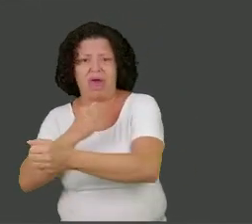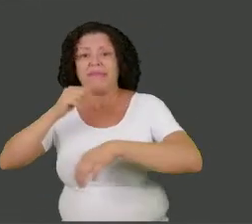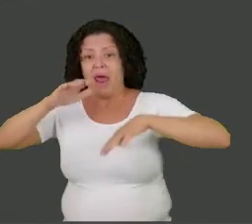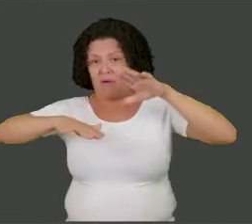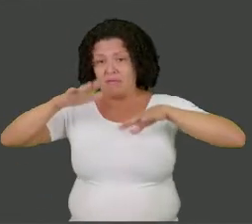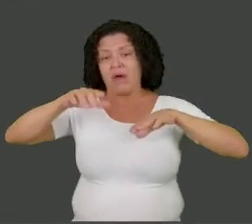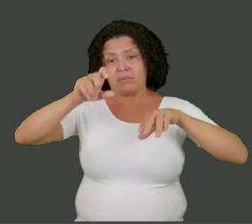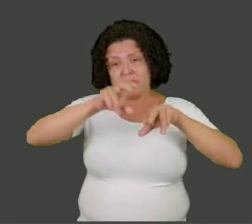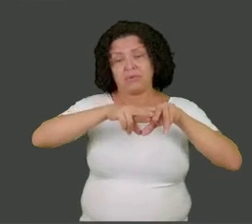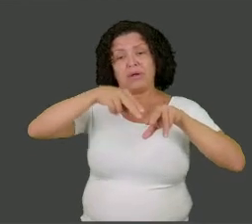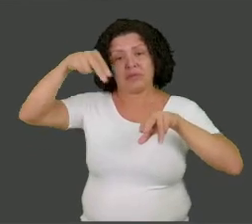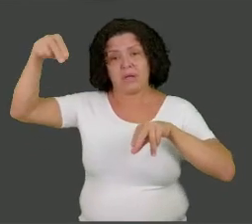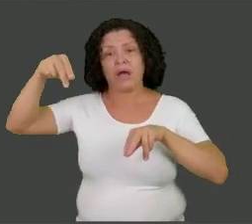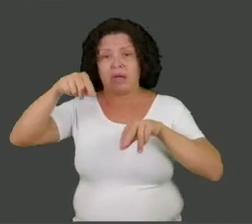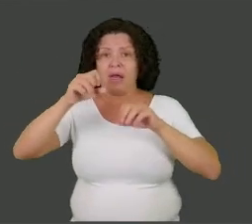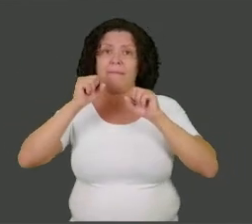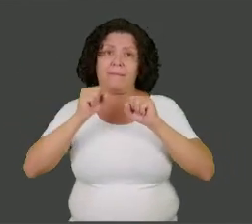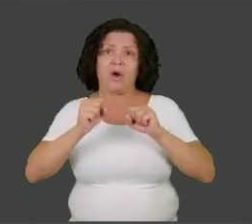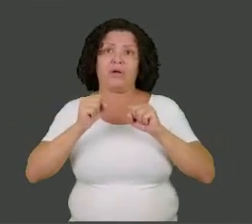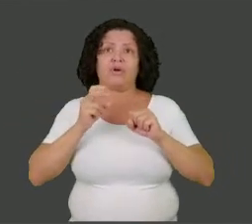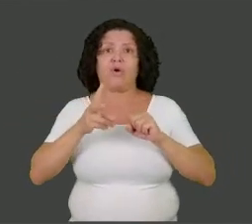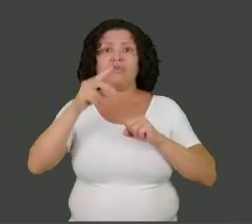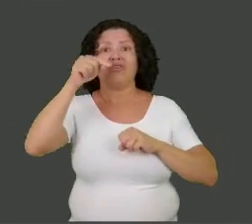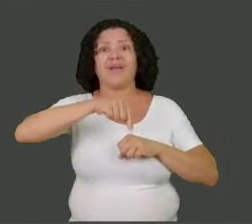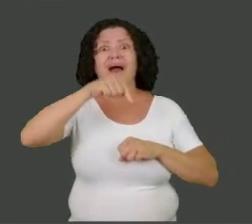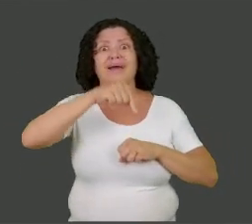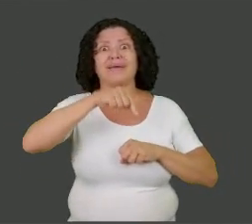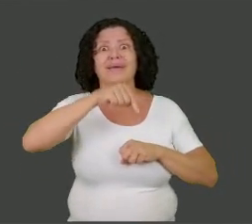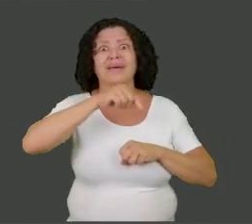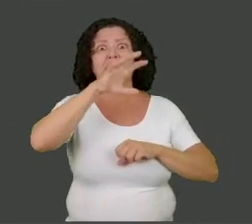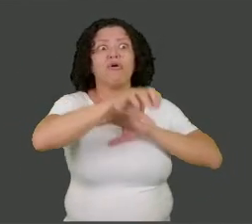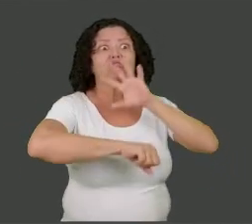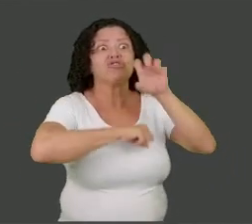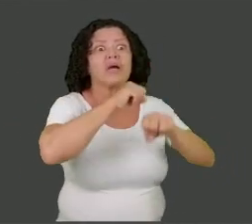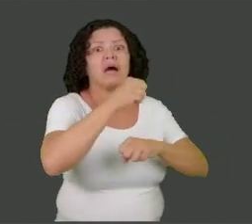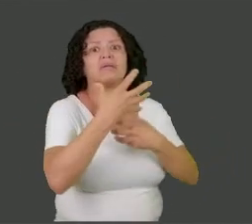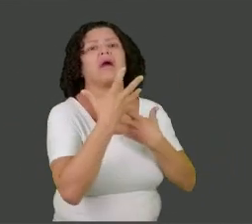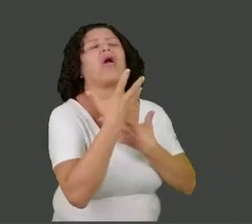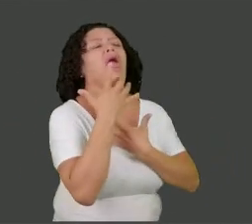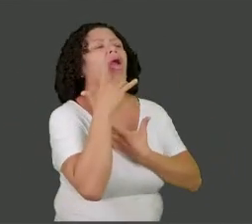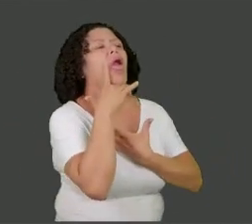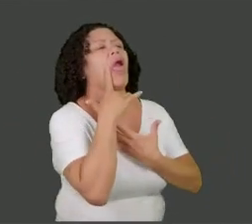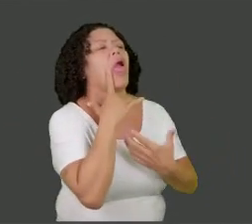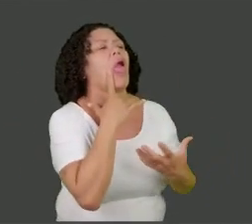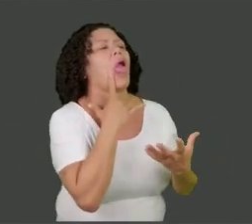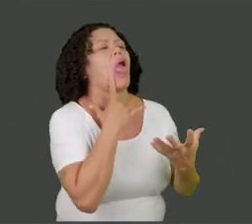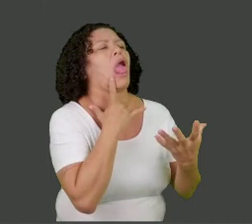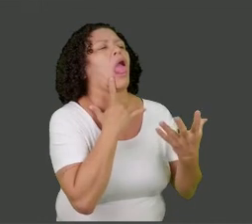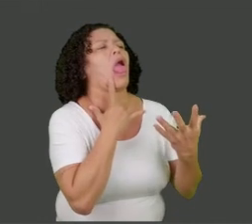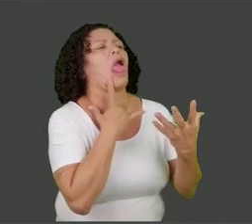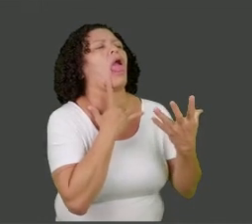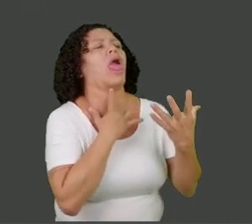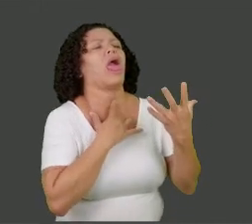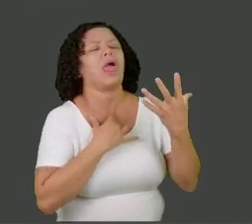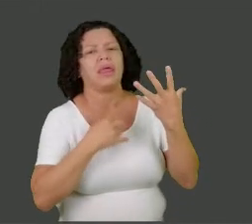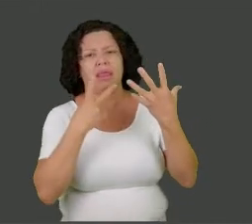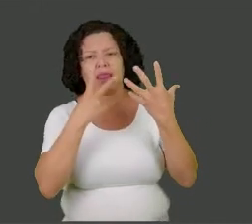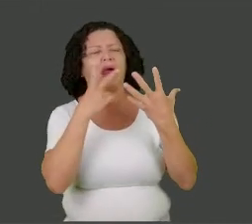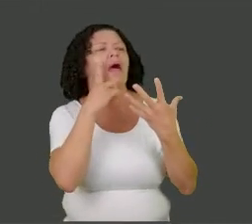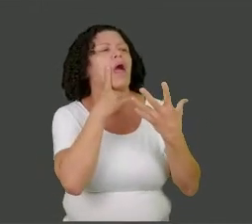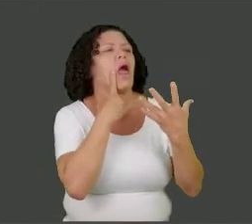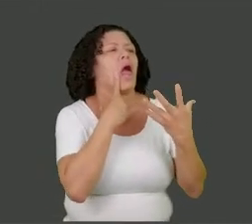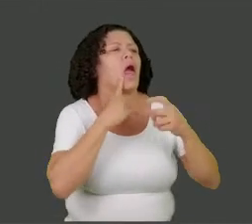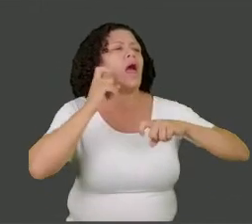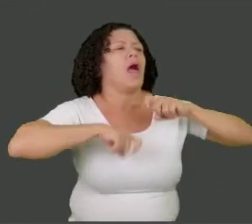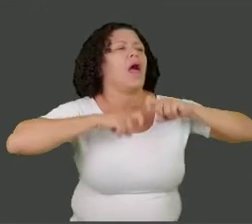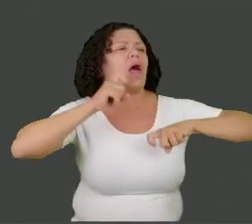dependência extrema, talvez no seu desencarne ele possa continuar aqui em busca de saciar essa